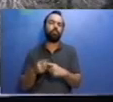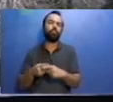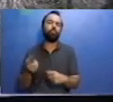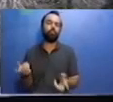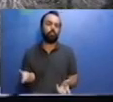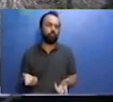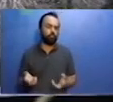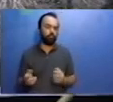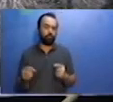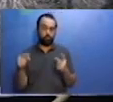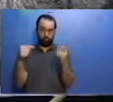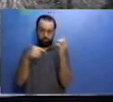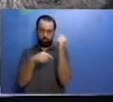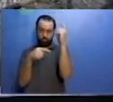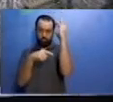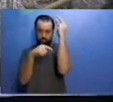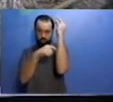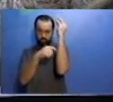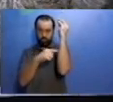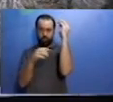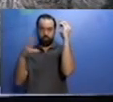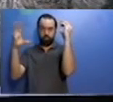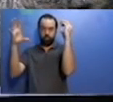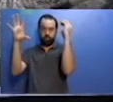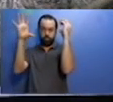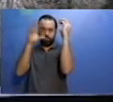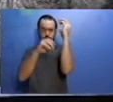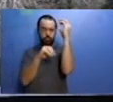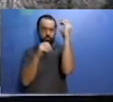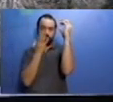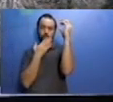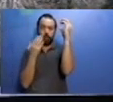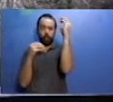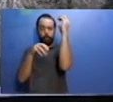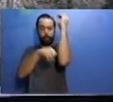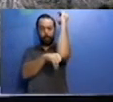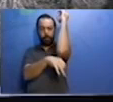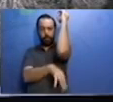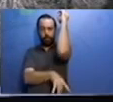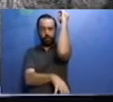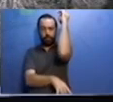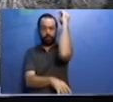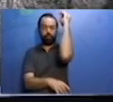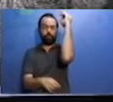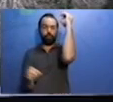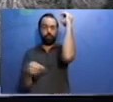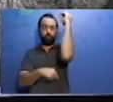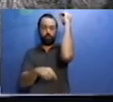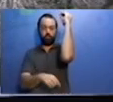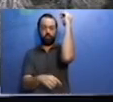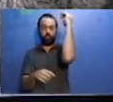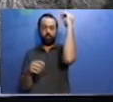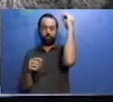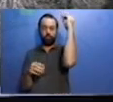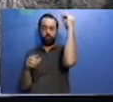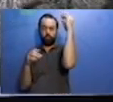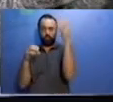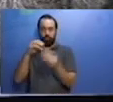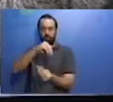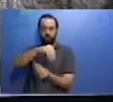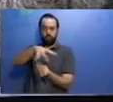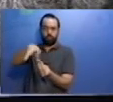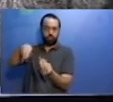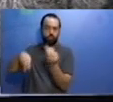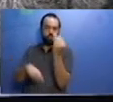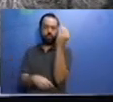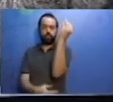e fornece o açúcar para o fungo. Então os dois saem beneficiados. Praticamente toda planta existente na Terra tem